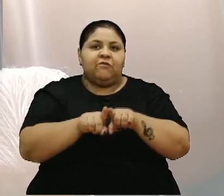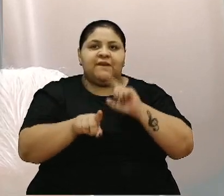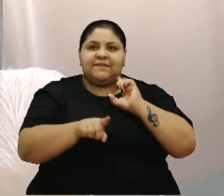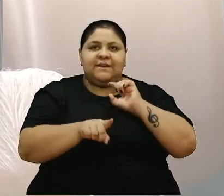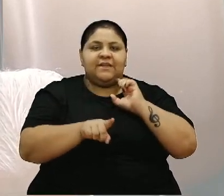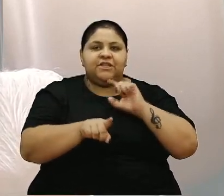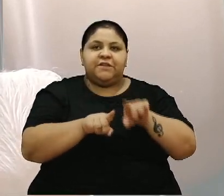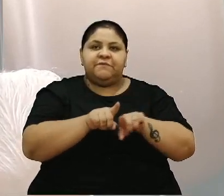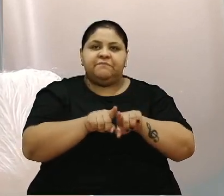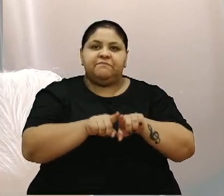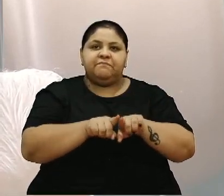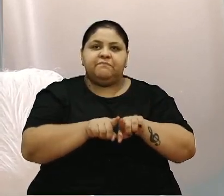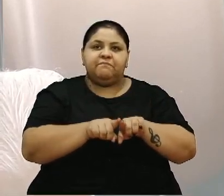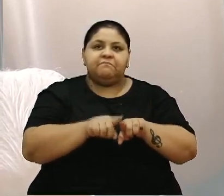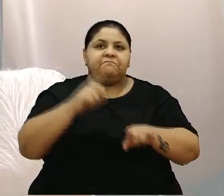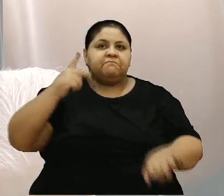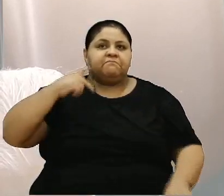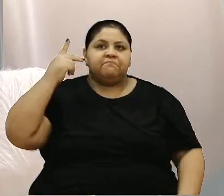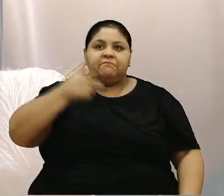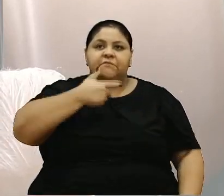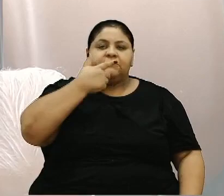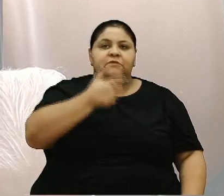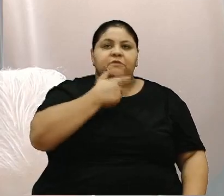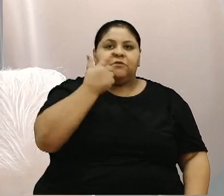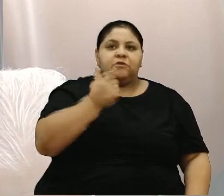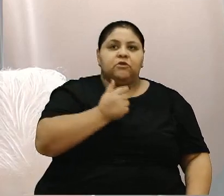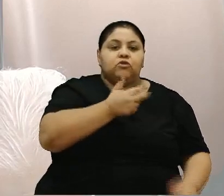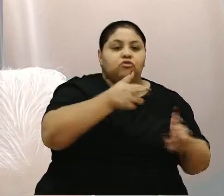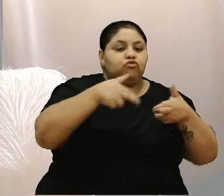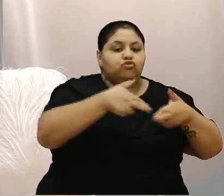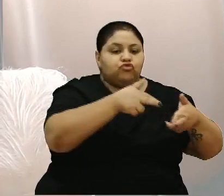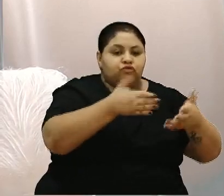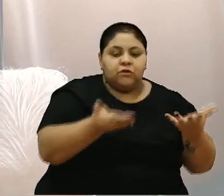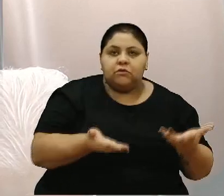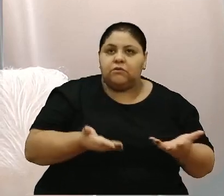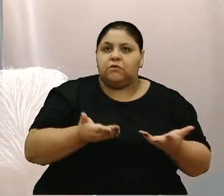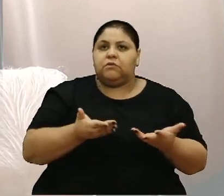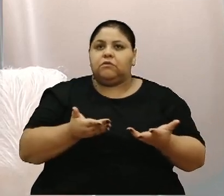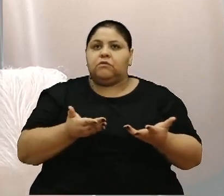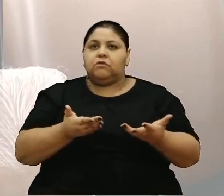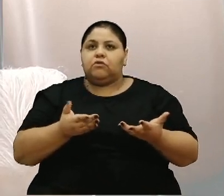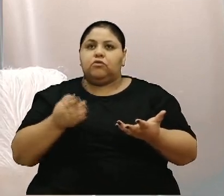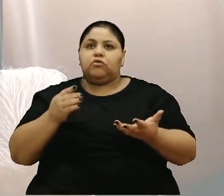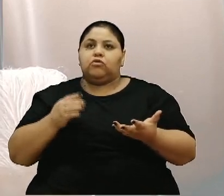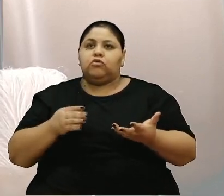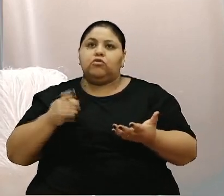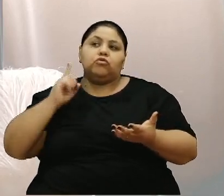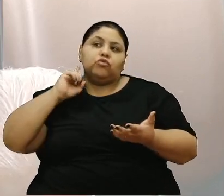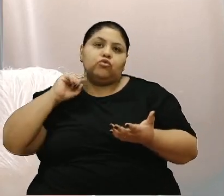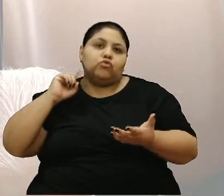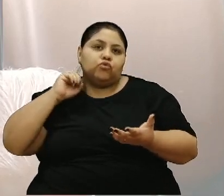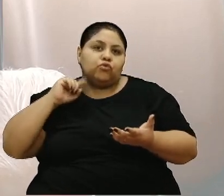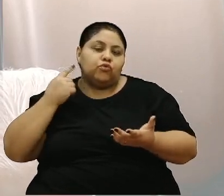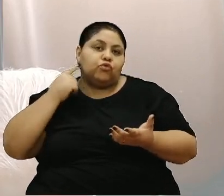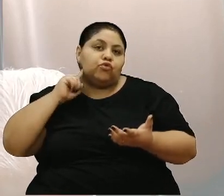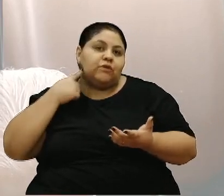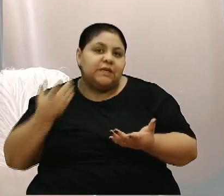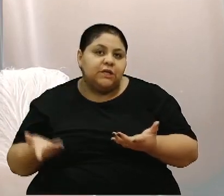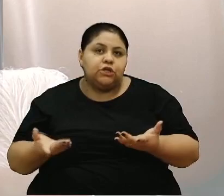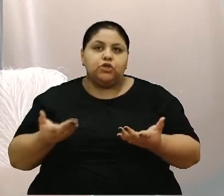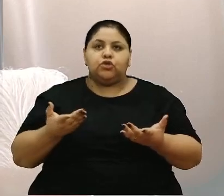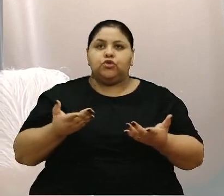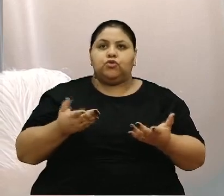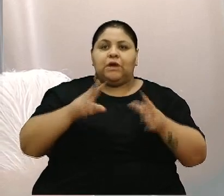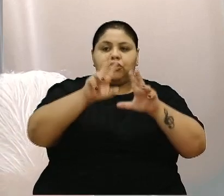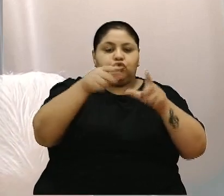nas falas dos vereadores. Um fala sobre a questão dos rios, outro fala com a questão dos resíduos, outro fala a questão econômica,